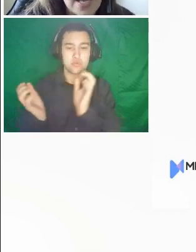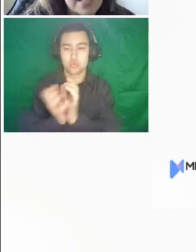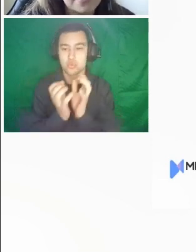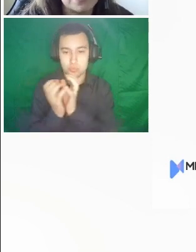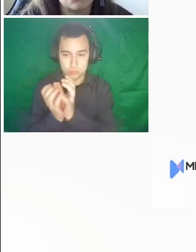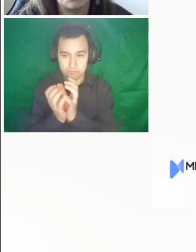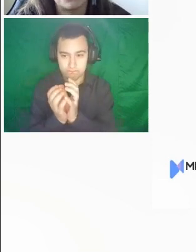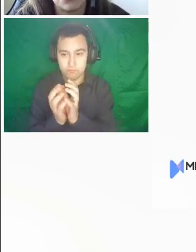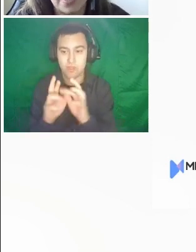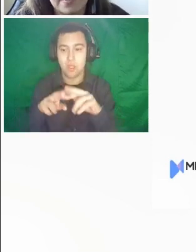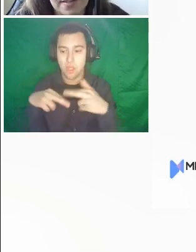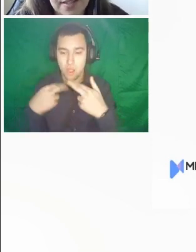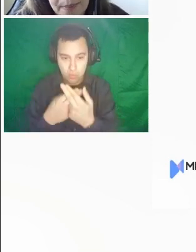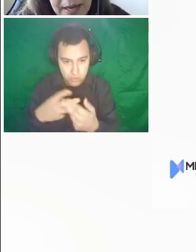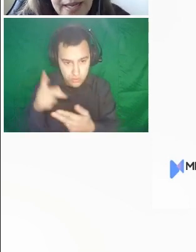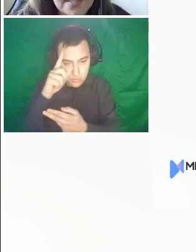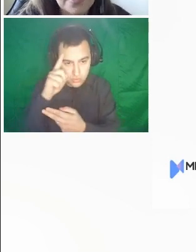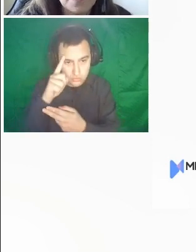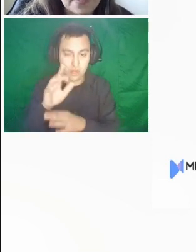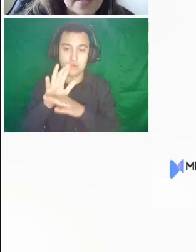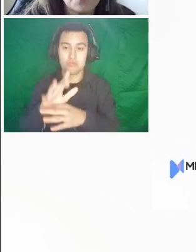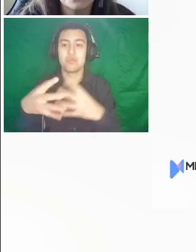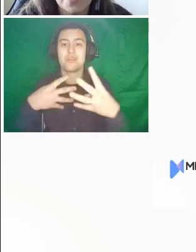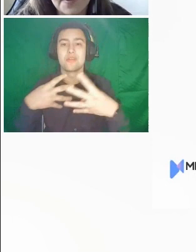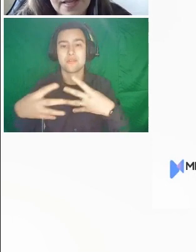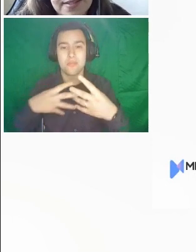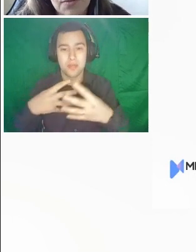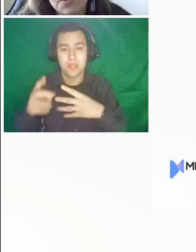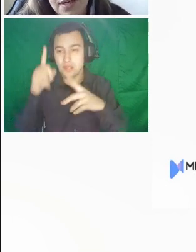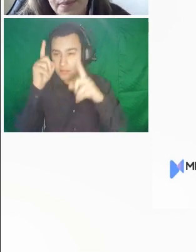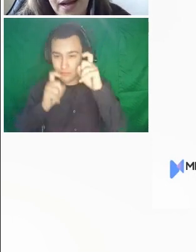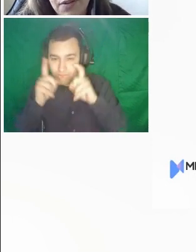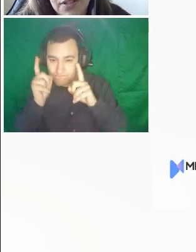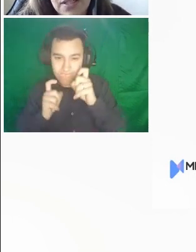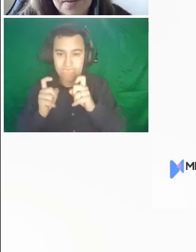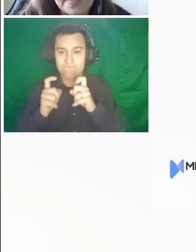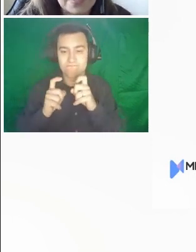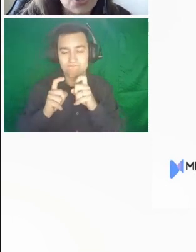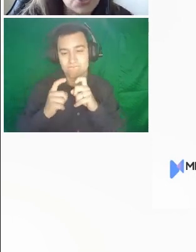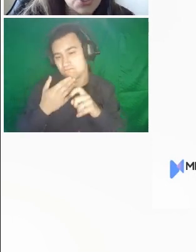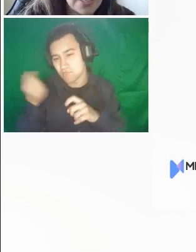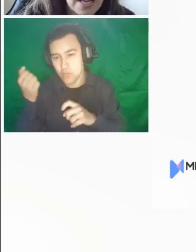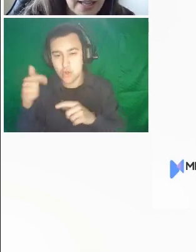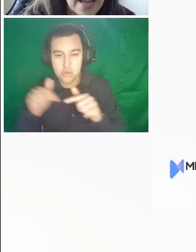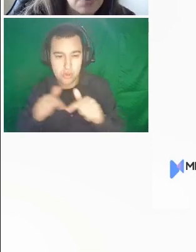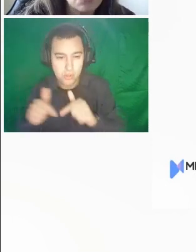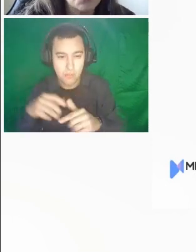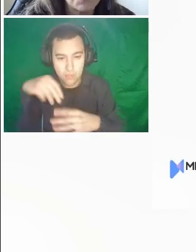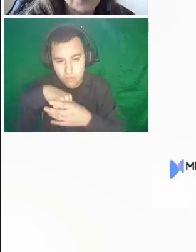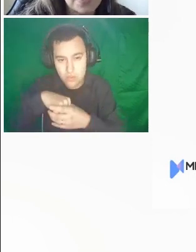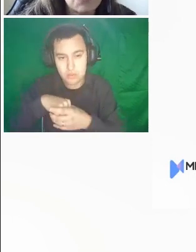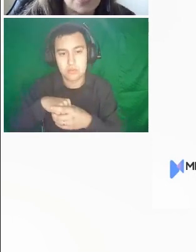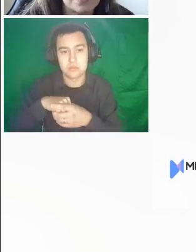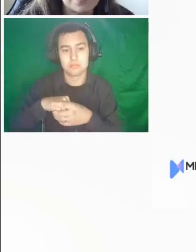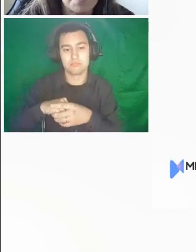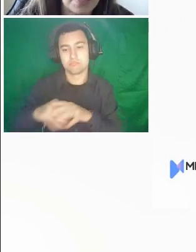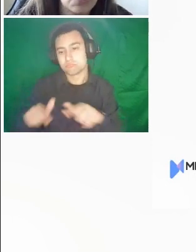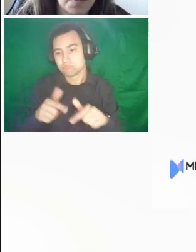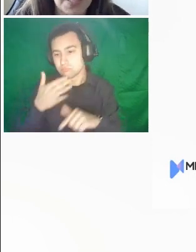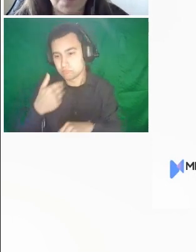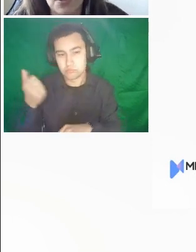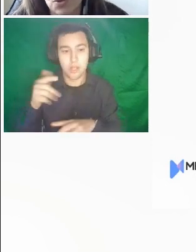reunião diária existe para gerar transparência inspeção e adaptação do trabalho mas se a gente chegar lá e fazendo